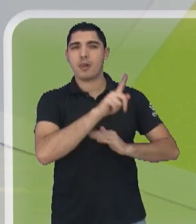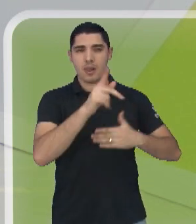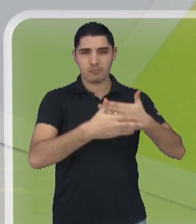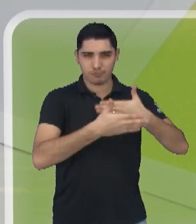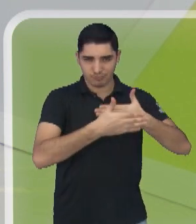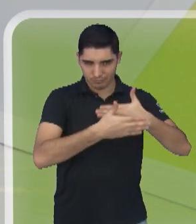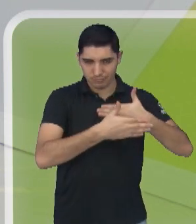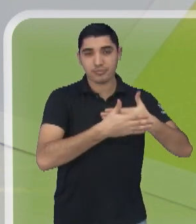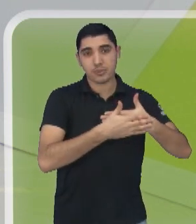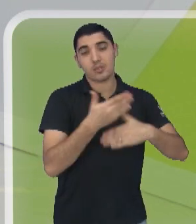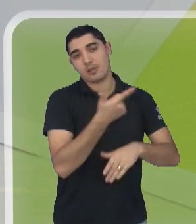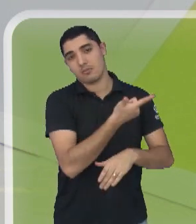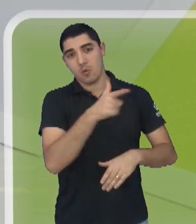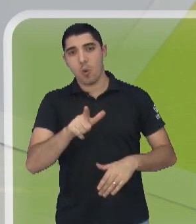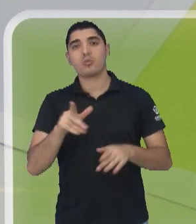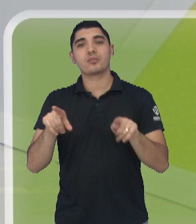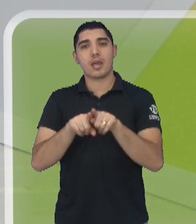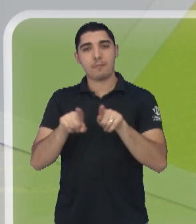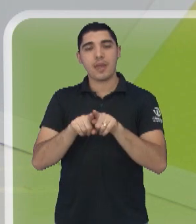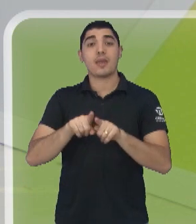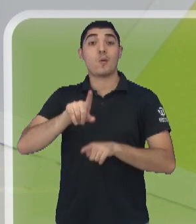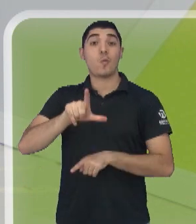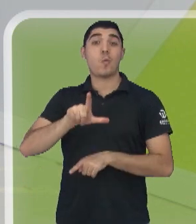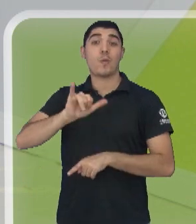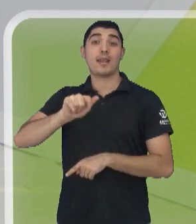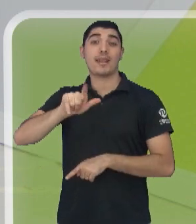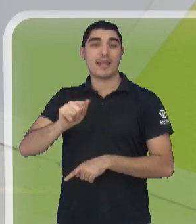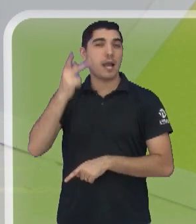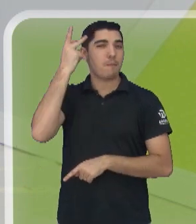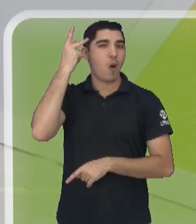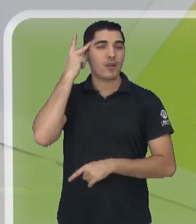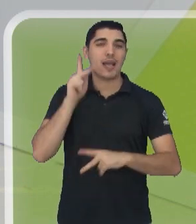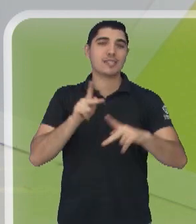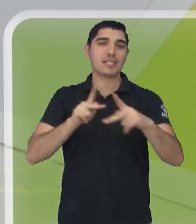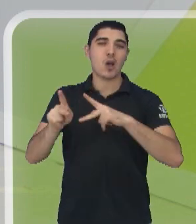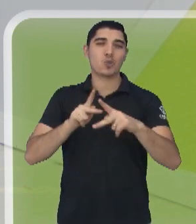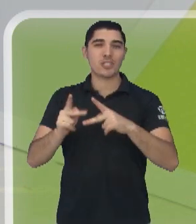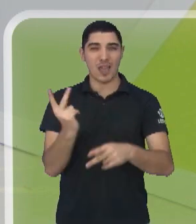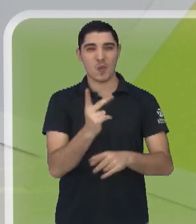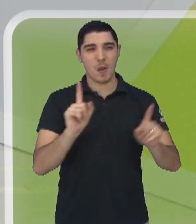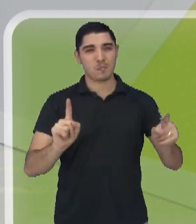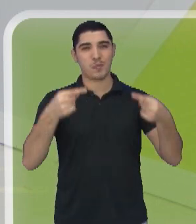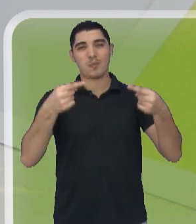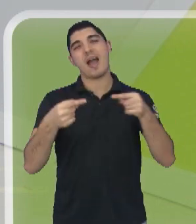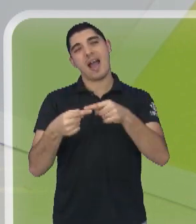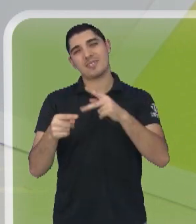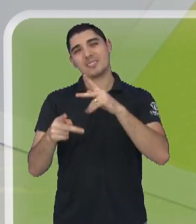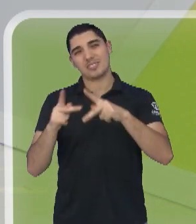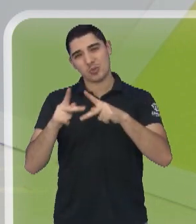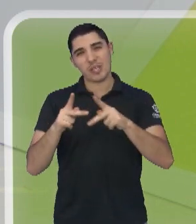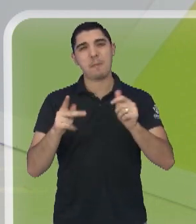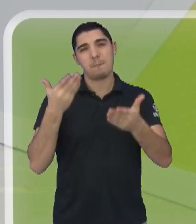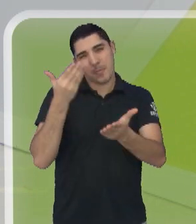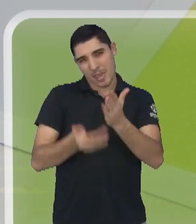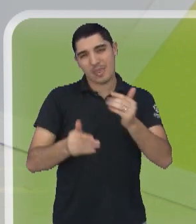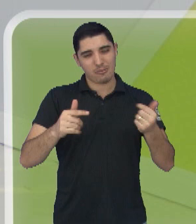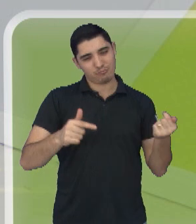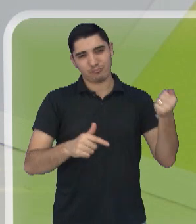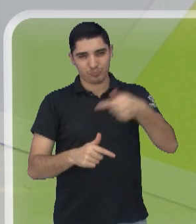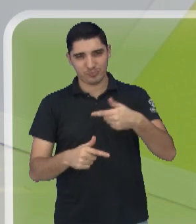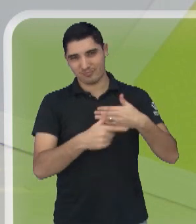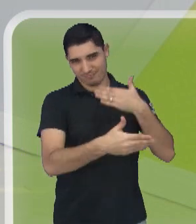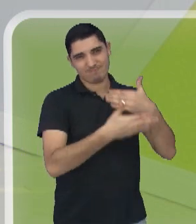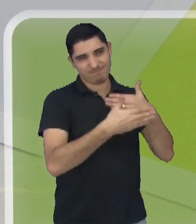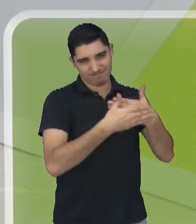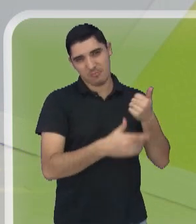Ribeirão Preto, e o atual vencedor da Liga Paulista, que foi o São José Futsal. São José acabou derrotado lá em Ribeirão Preto por